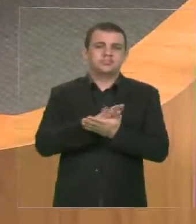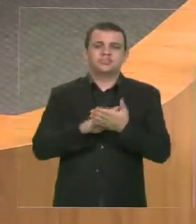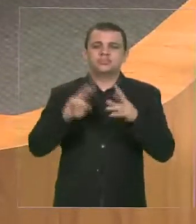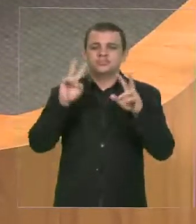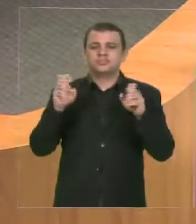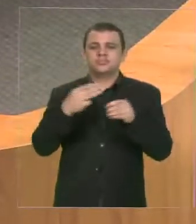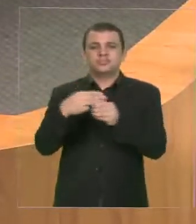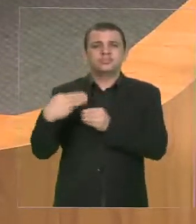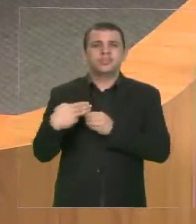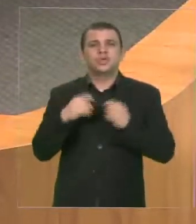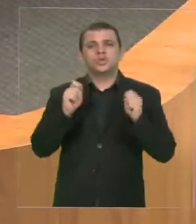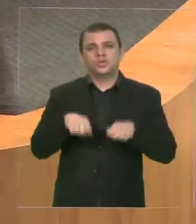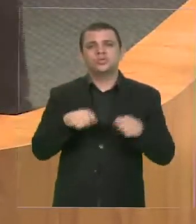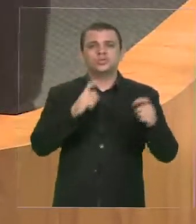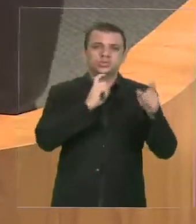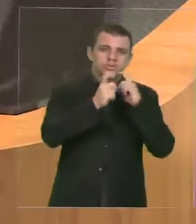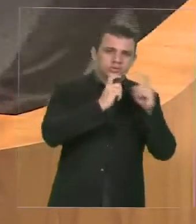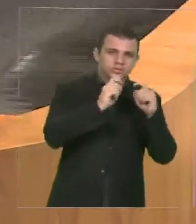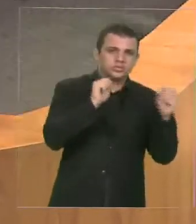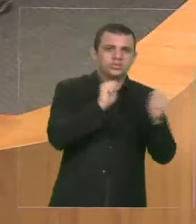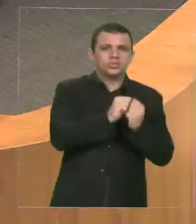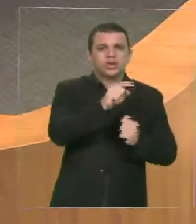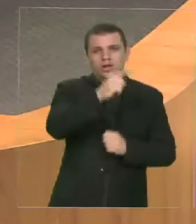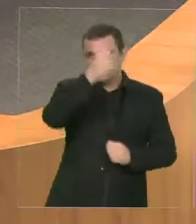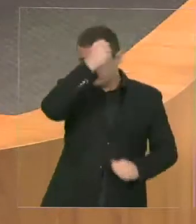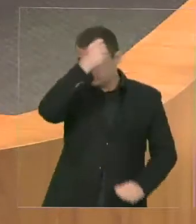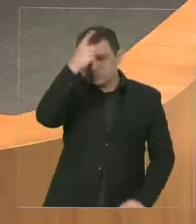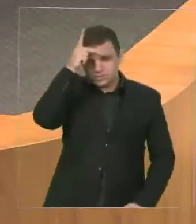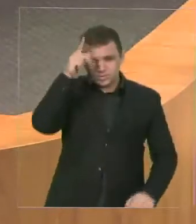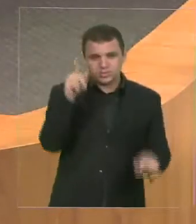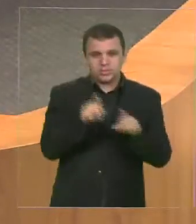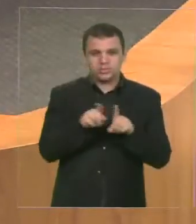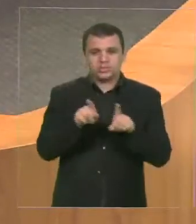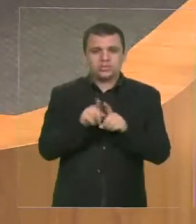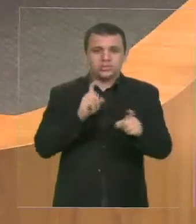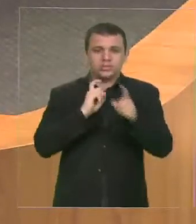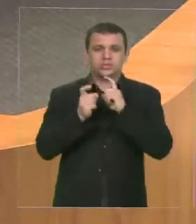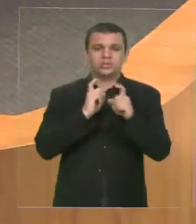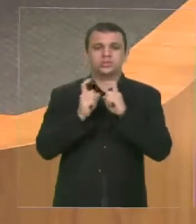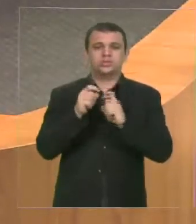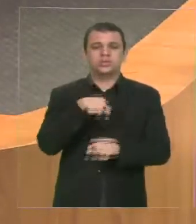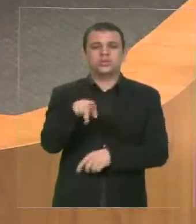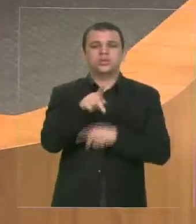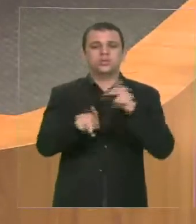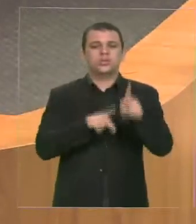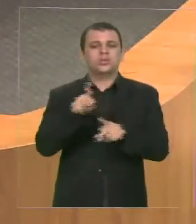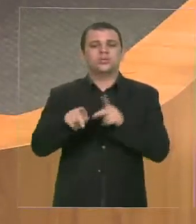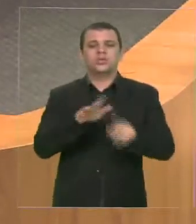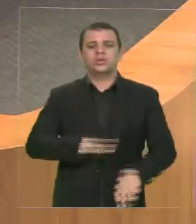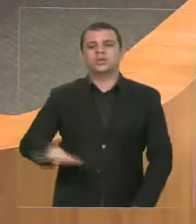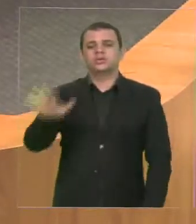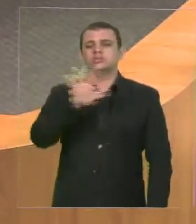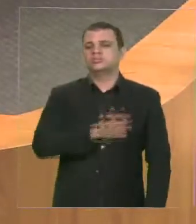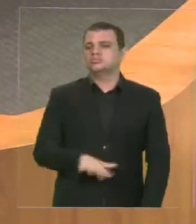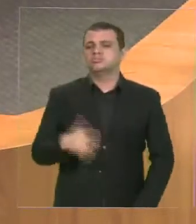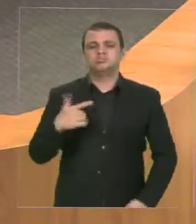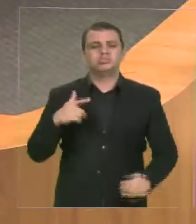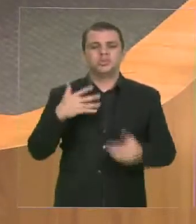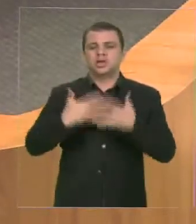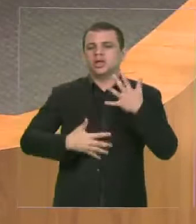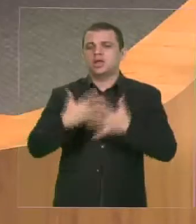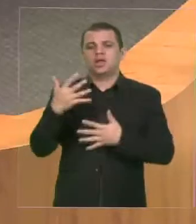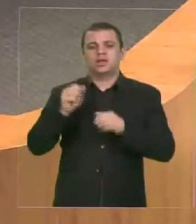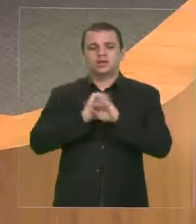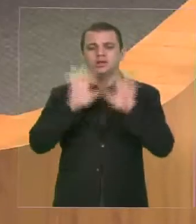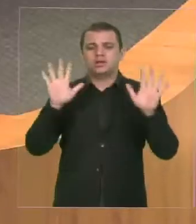discussão junto aos prefeitos, discussão junto à população de uma forma geral. Não existe a mínima transparência.